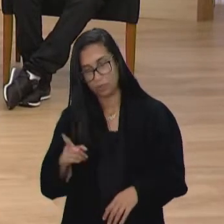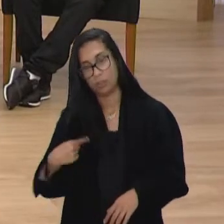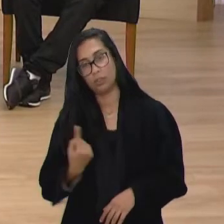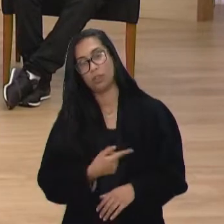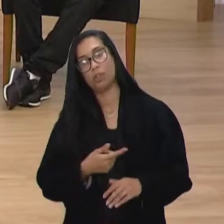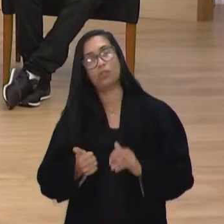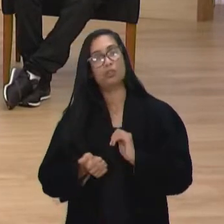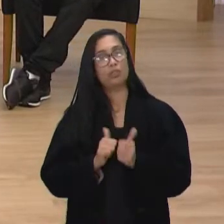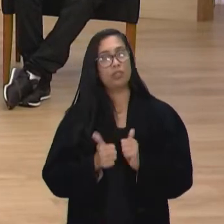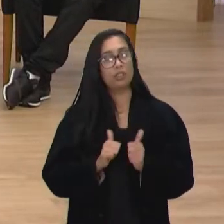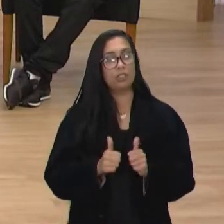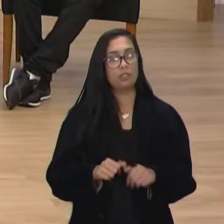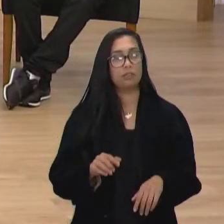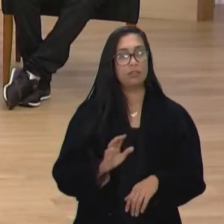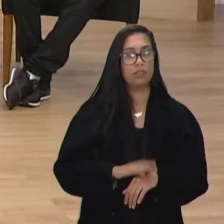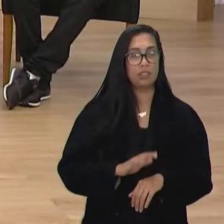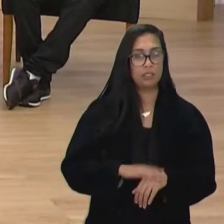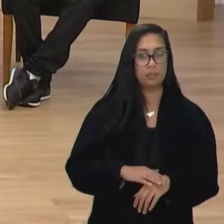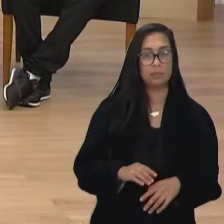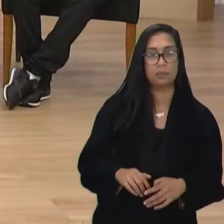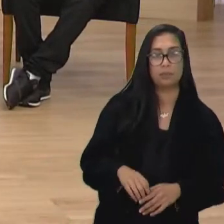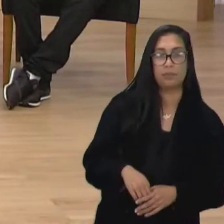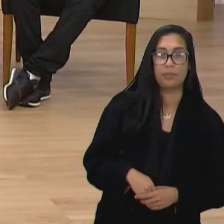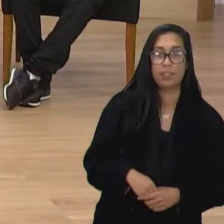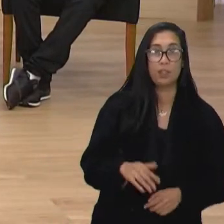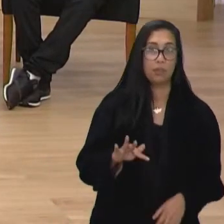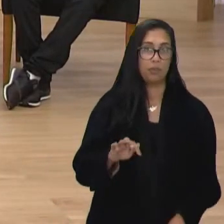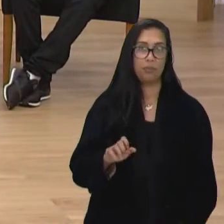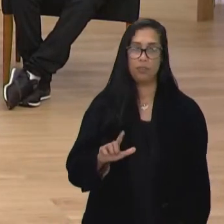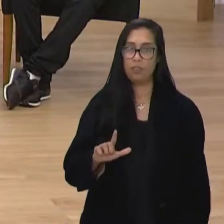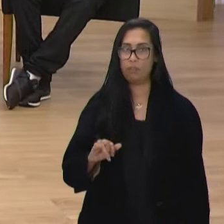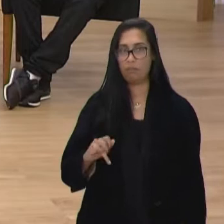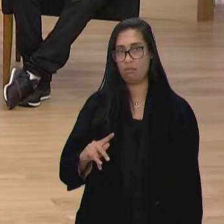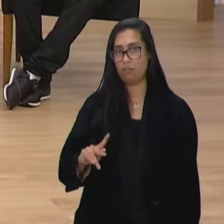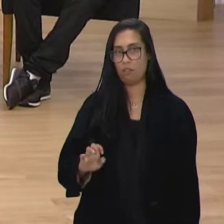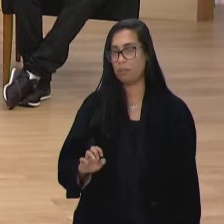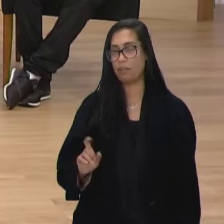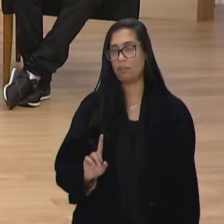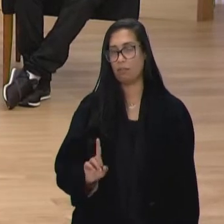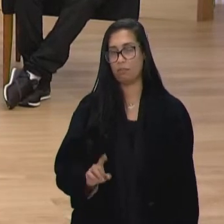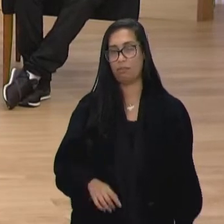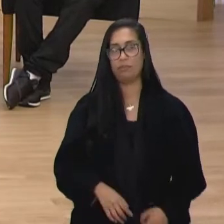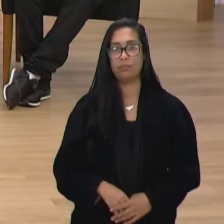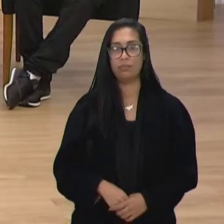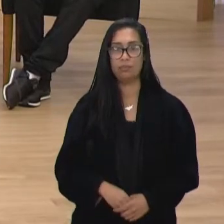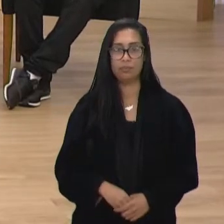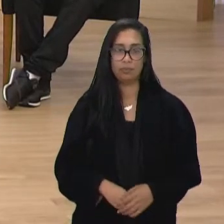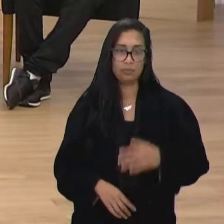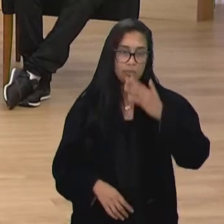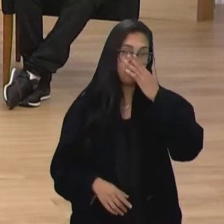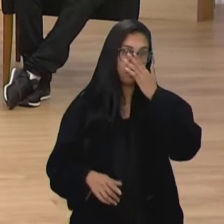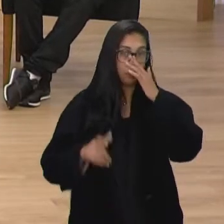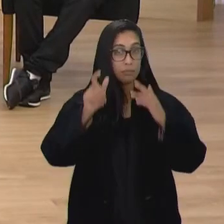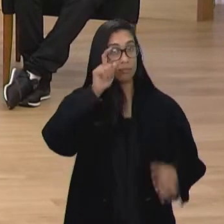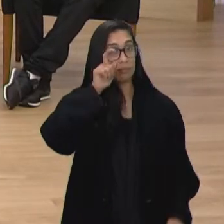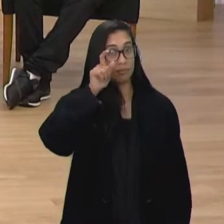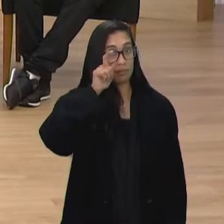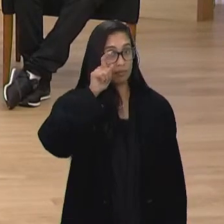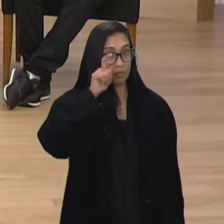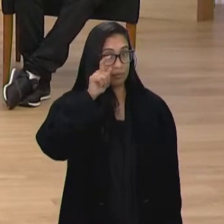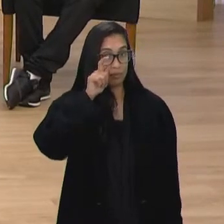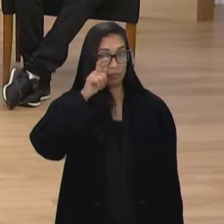gente foi os Acho que principais. menos o Felipe. Eu O Felipe fiquei não na parte jogou. do roteirista e editor. Interessante. É interessante